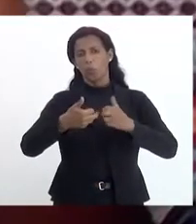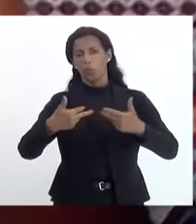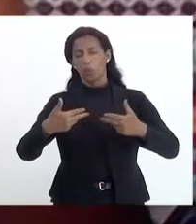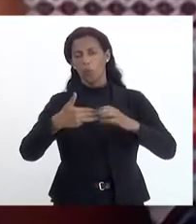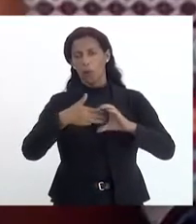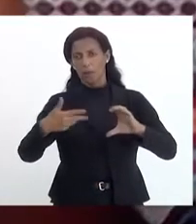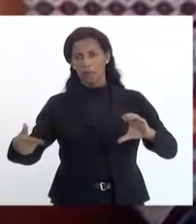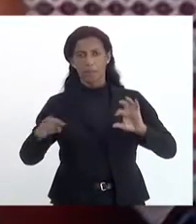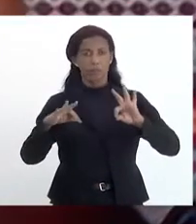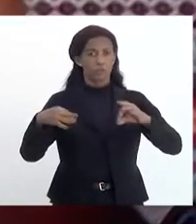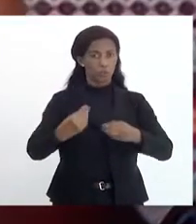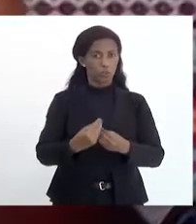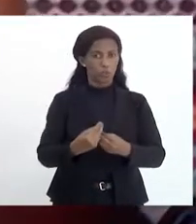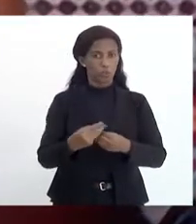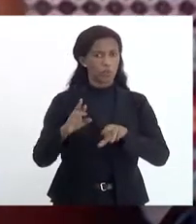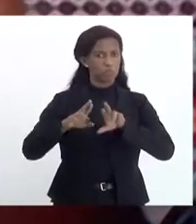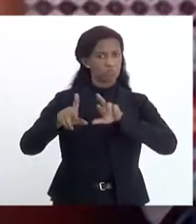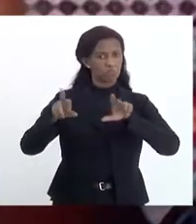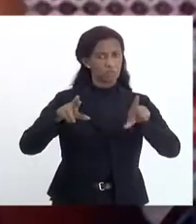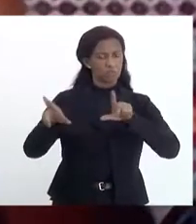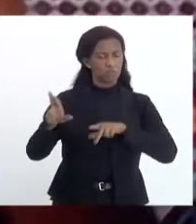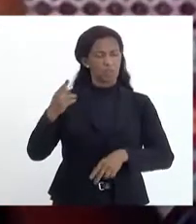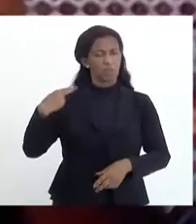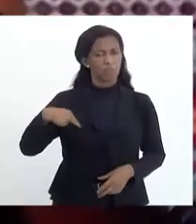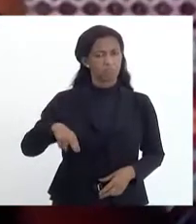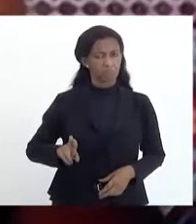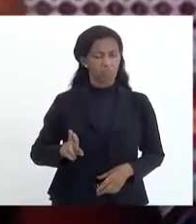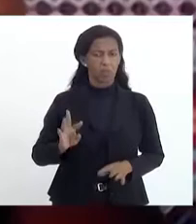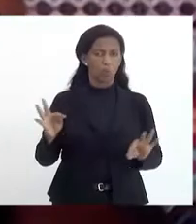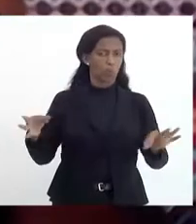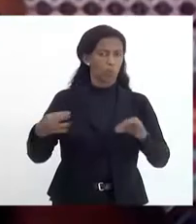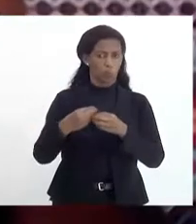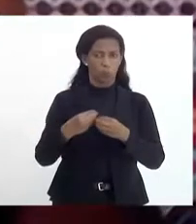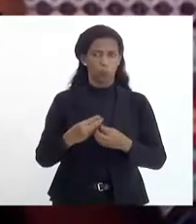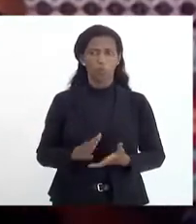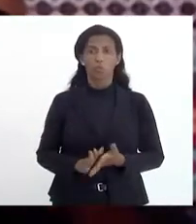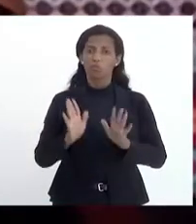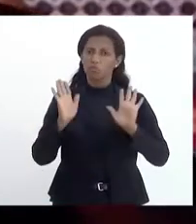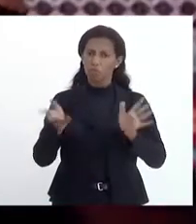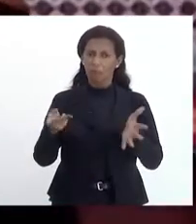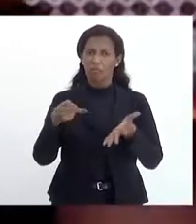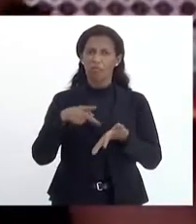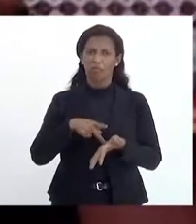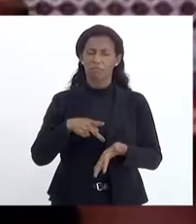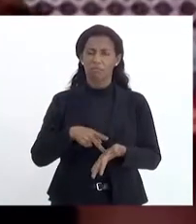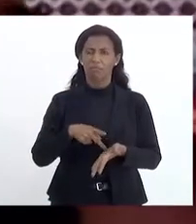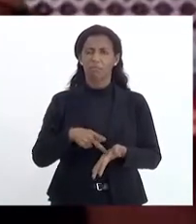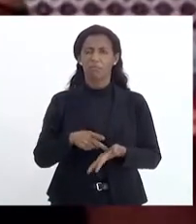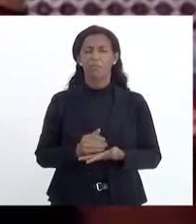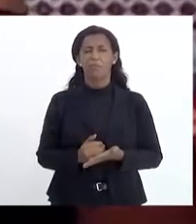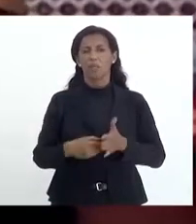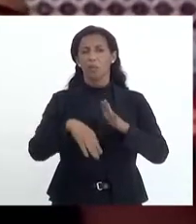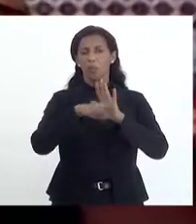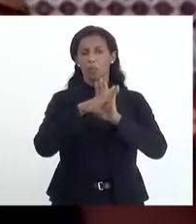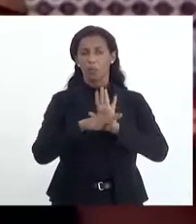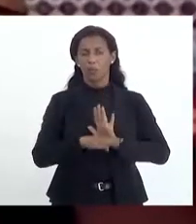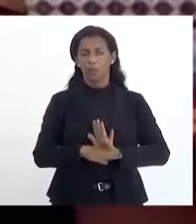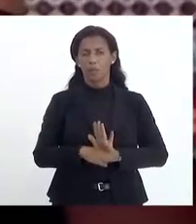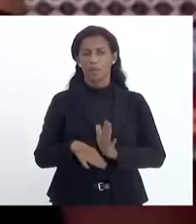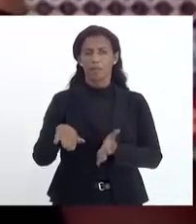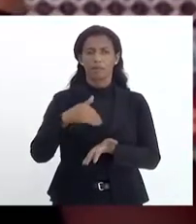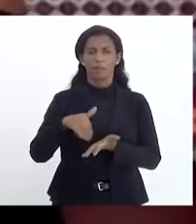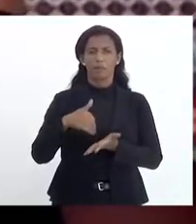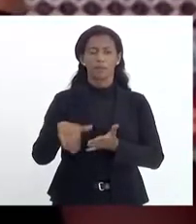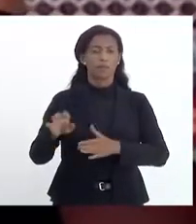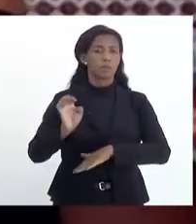de todas as diferentes crenças e religiões. Então, já existe um programa da Secretaria Estadual